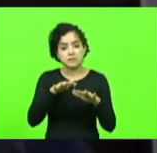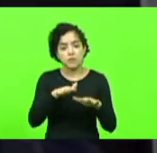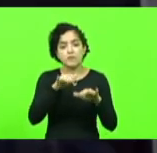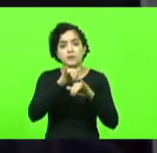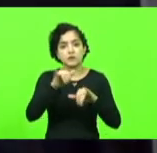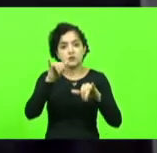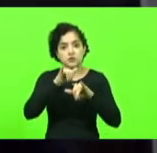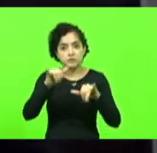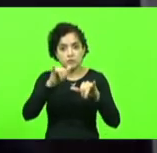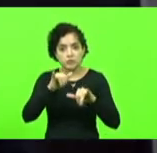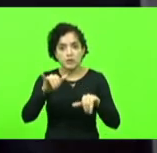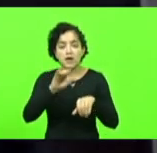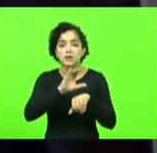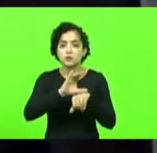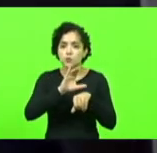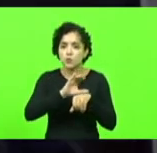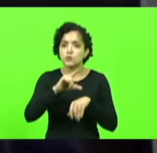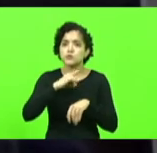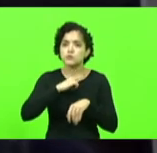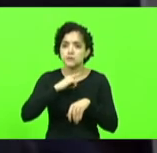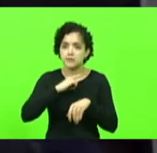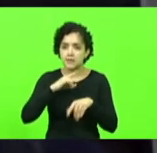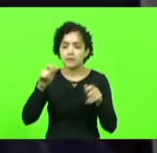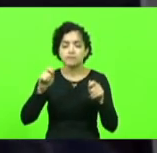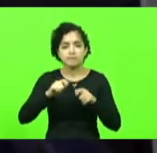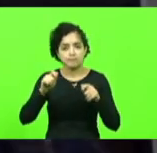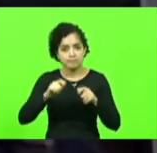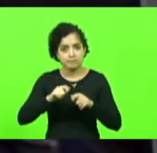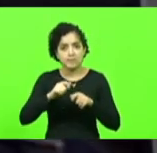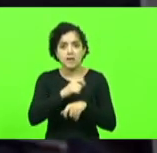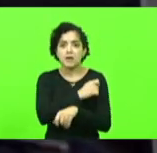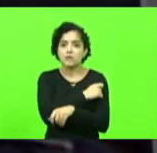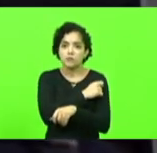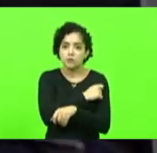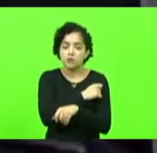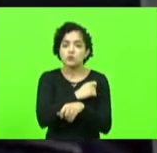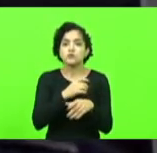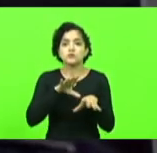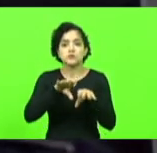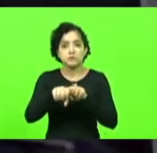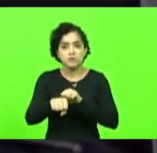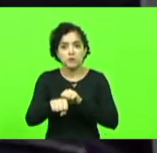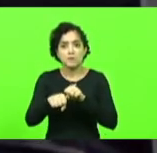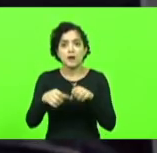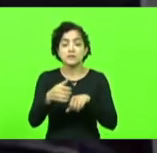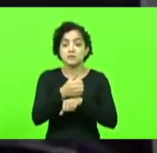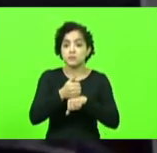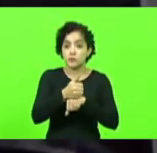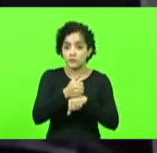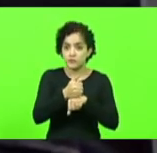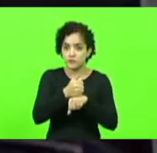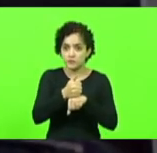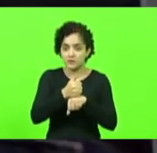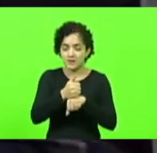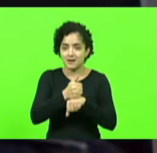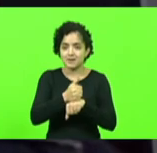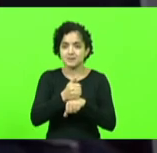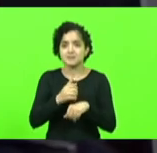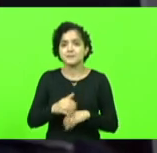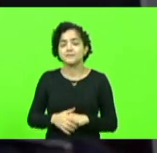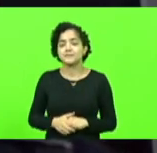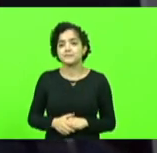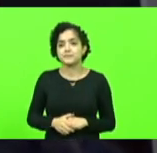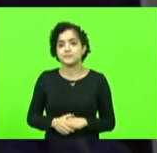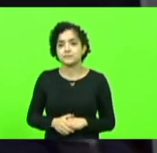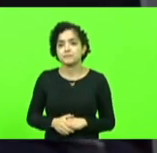existe o curso para a gente poder ter mais estudantes, mais formandos, né, mais profissionais no mercado de trabalho, né,